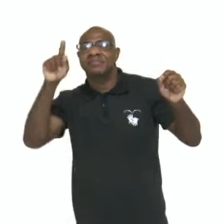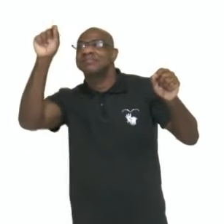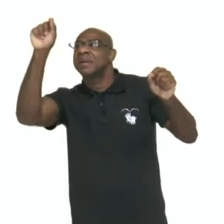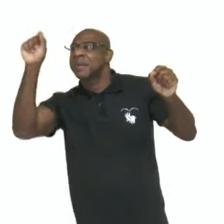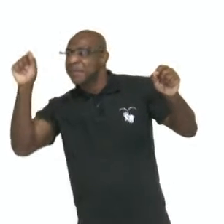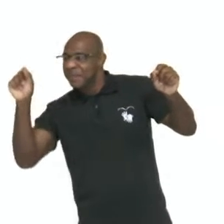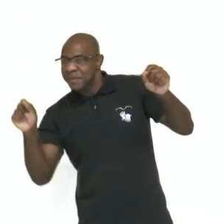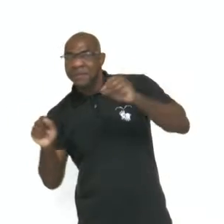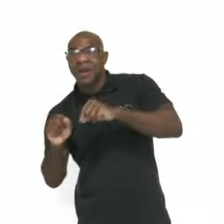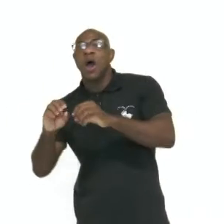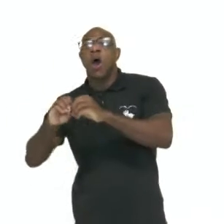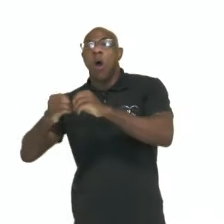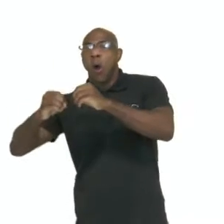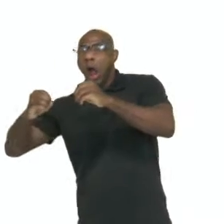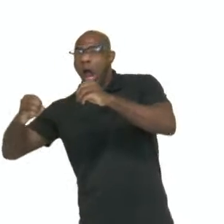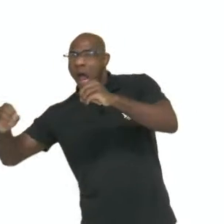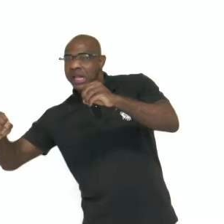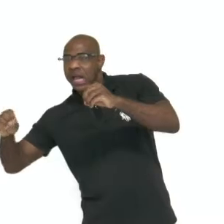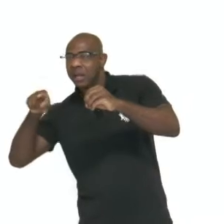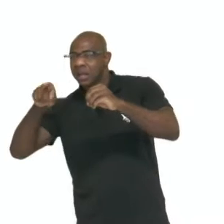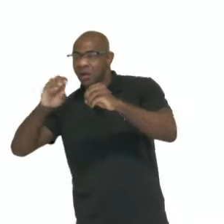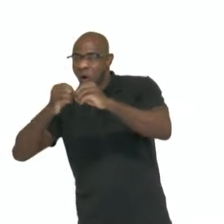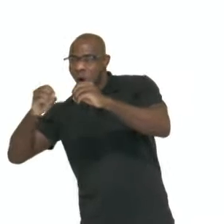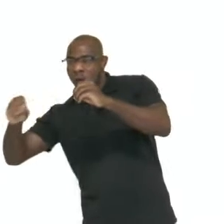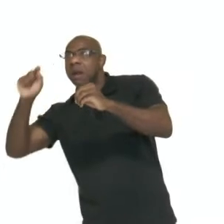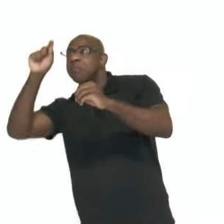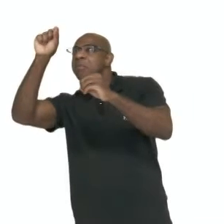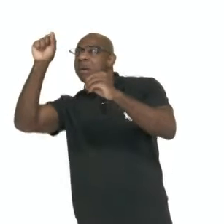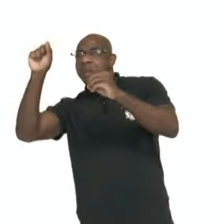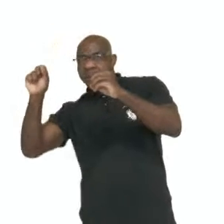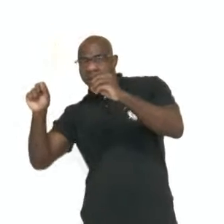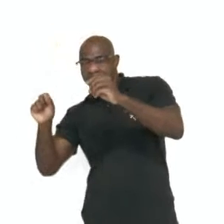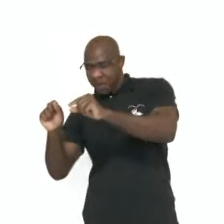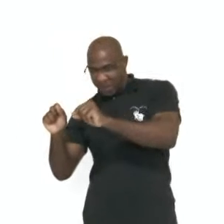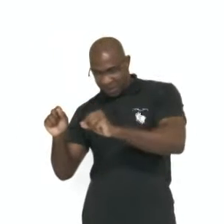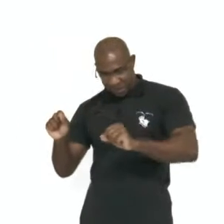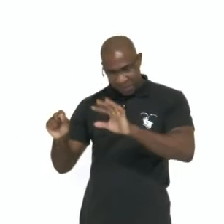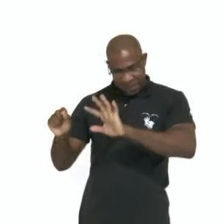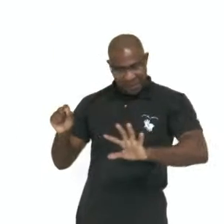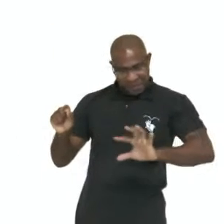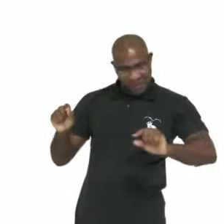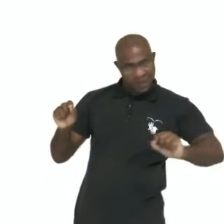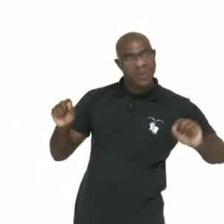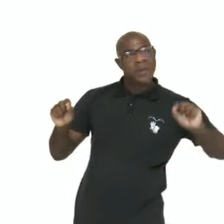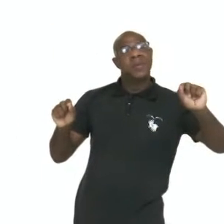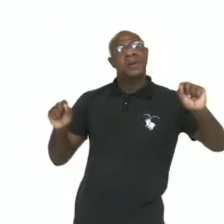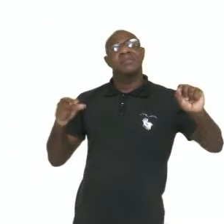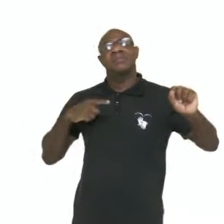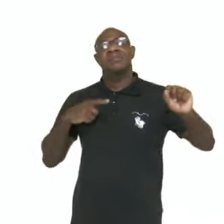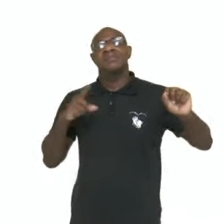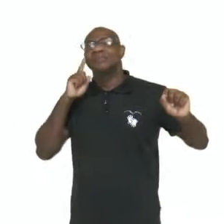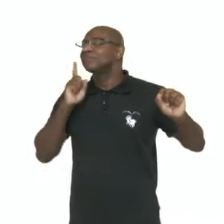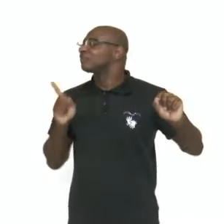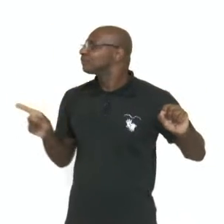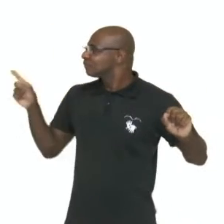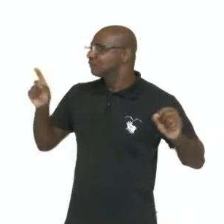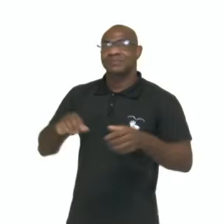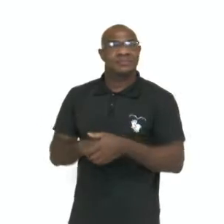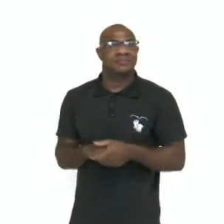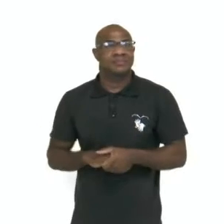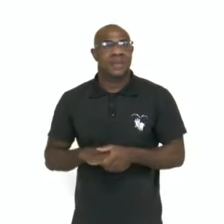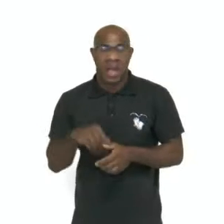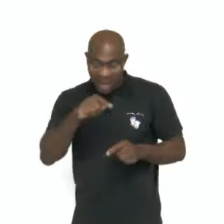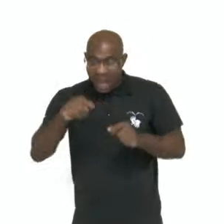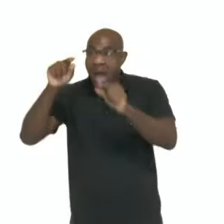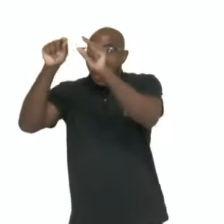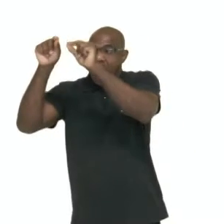como Oceano Glacial Ártico, então, onde se concentra aí o que sobrou aí dos sedimentos, né, que se compactaram ao longo do tempo e se